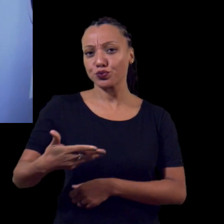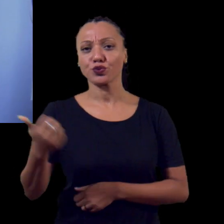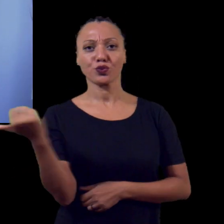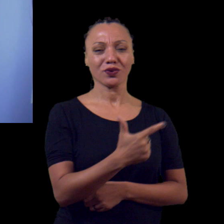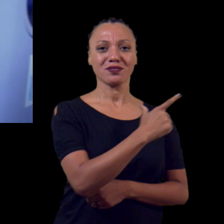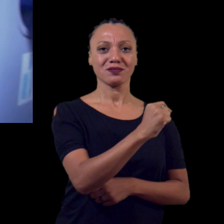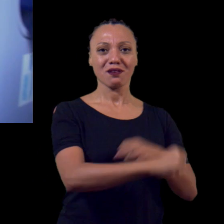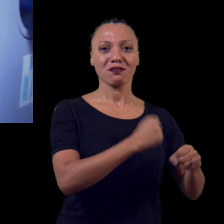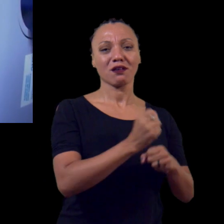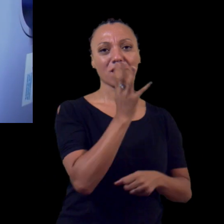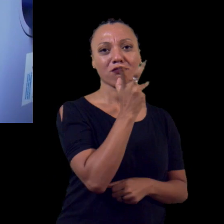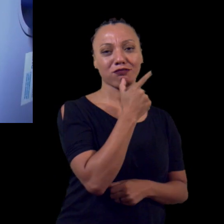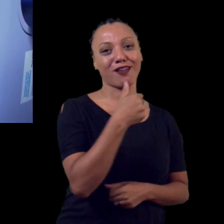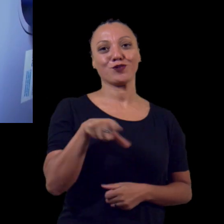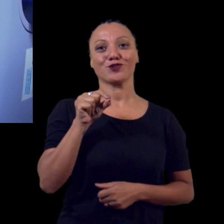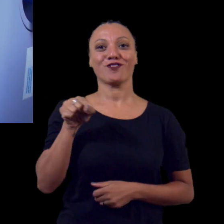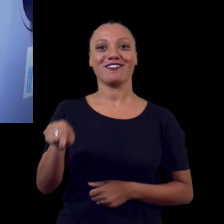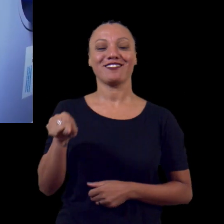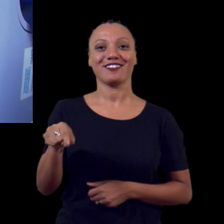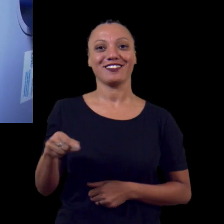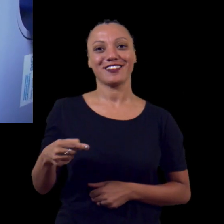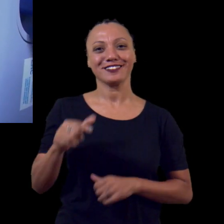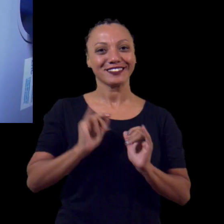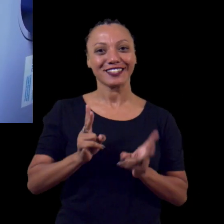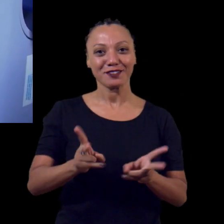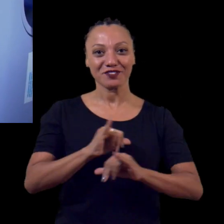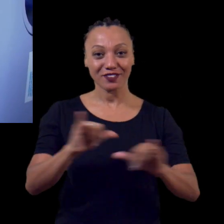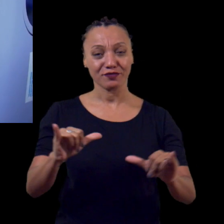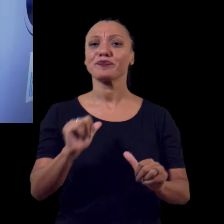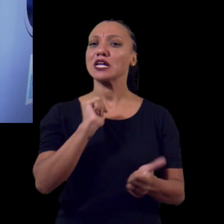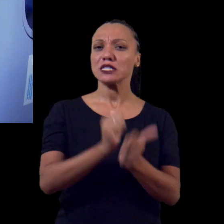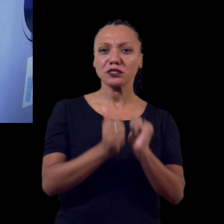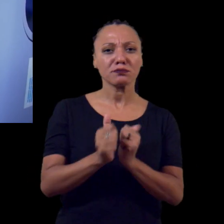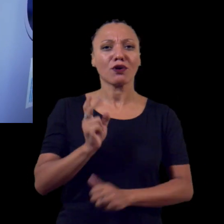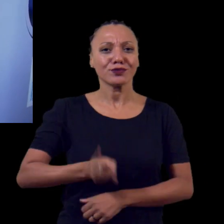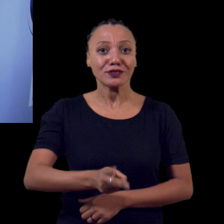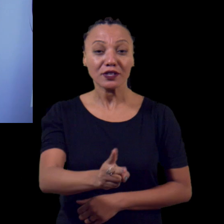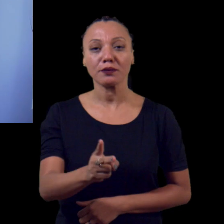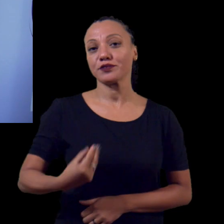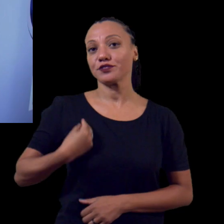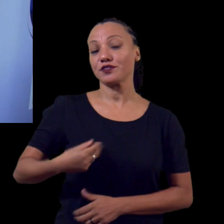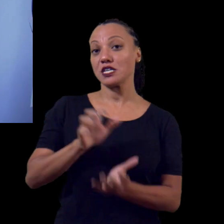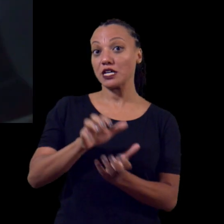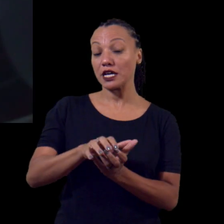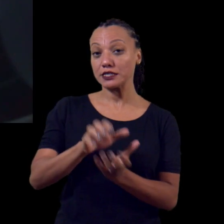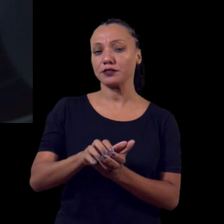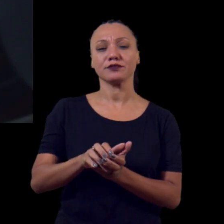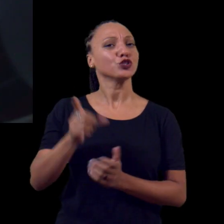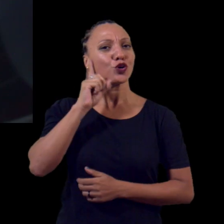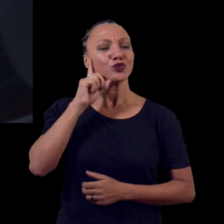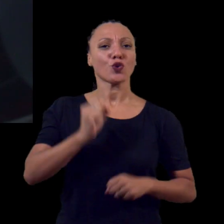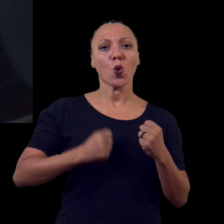20 por hora. Também gostava muito de praticar esportes. Quando morava em Recife, antes do diagnóstico,